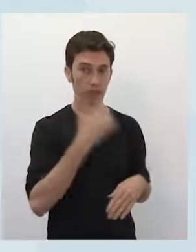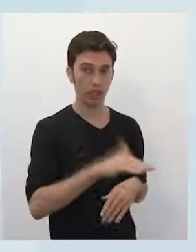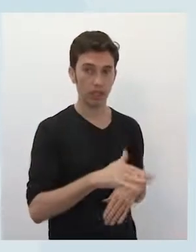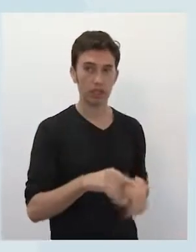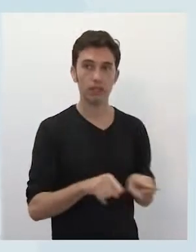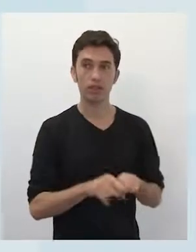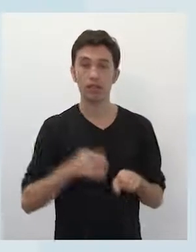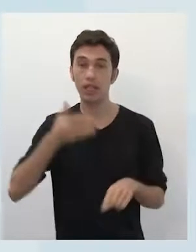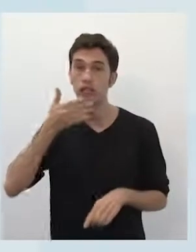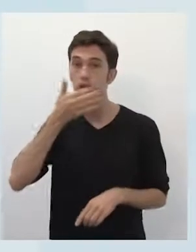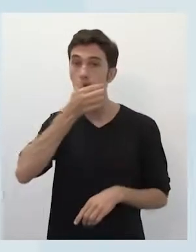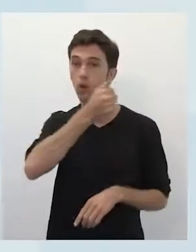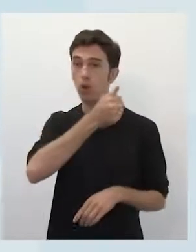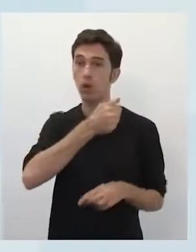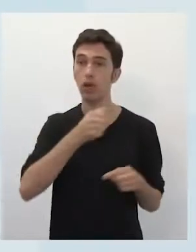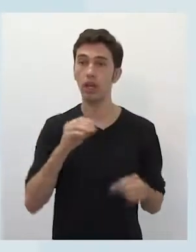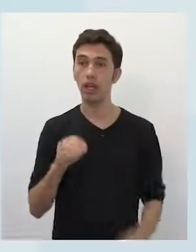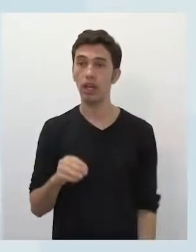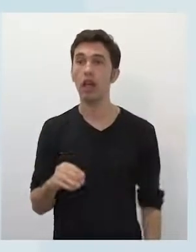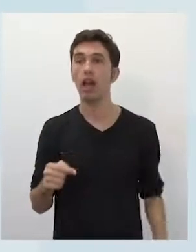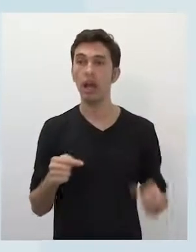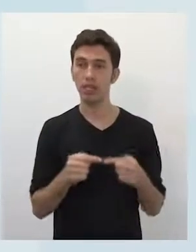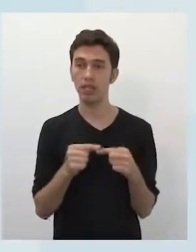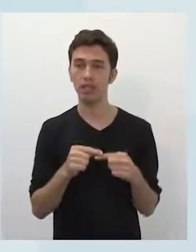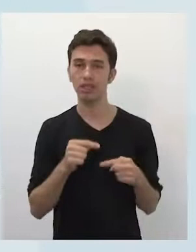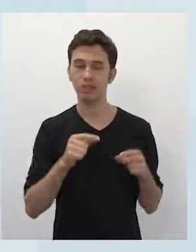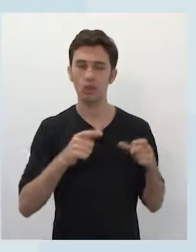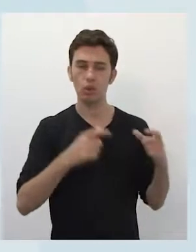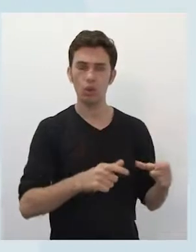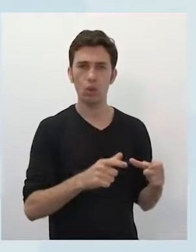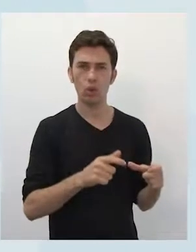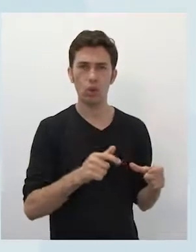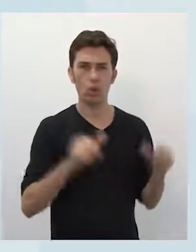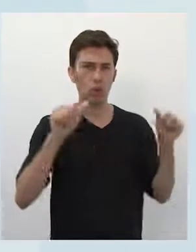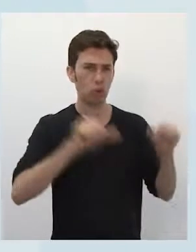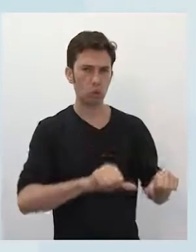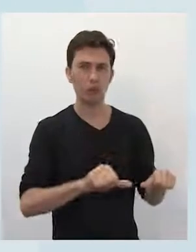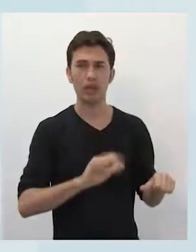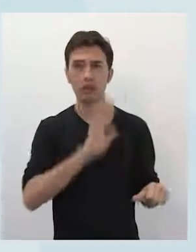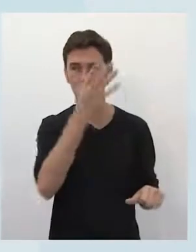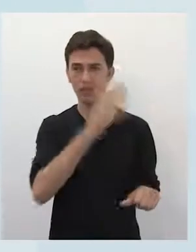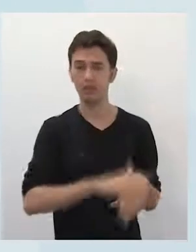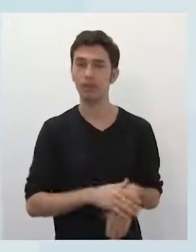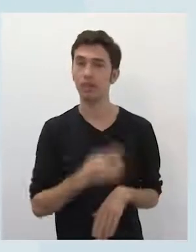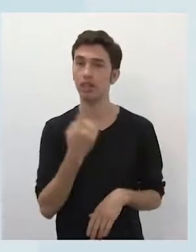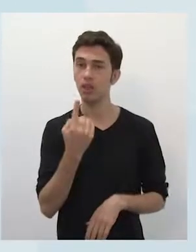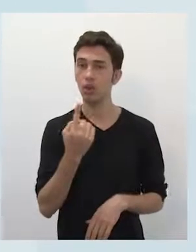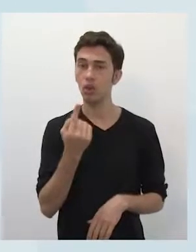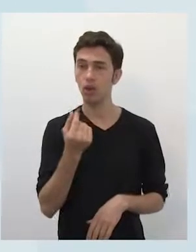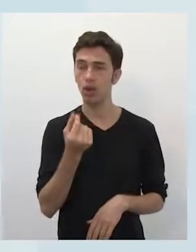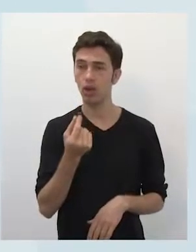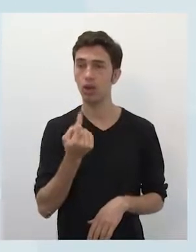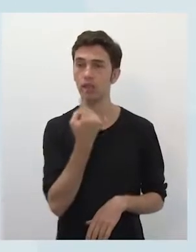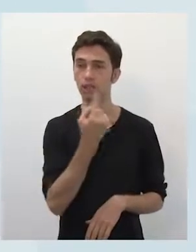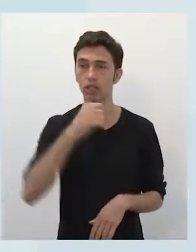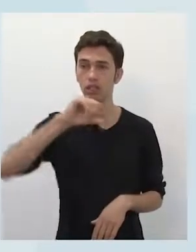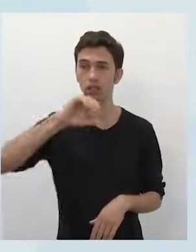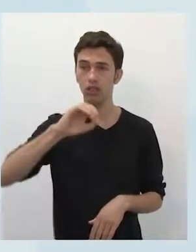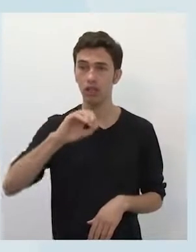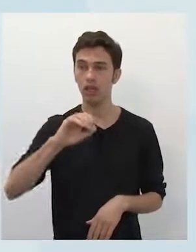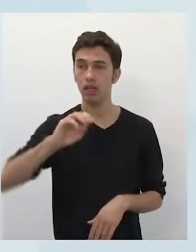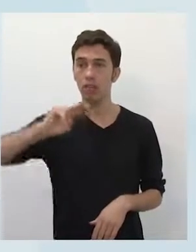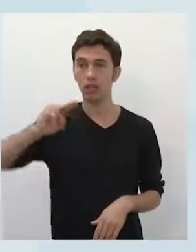agradável, tá? E o número em destaque, 190 milhões. E, novamente, crianças, tá?